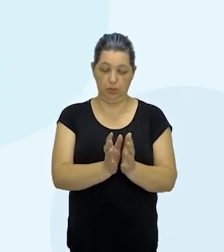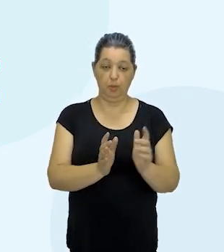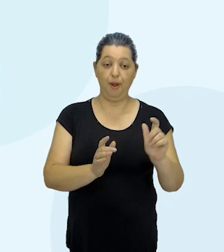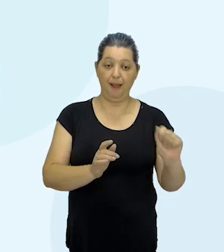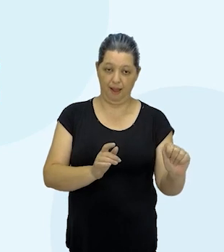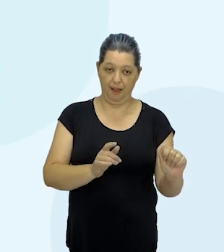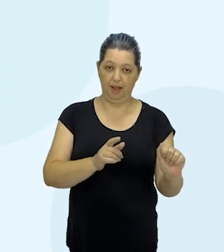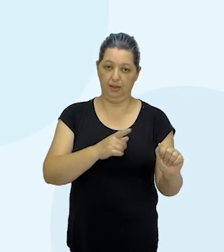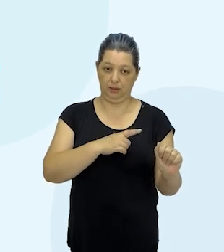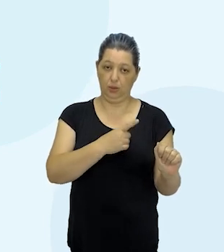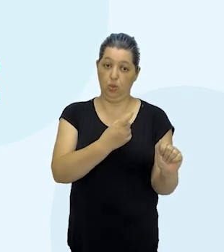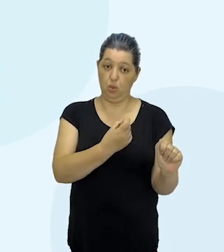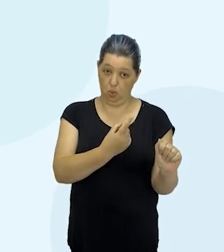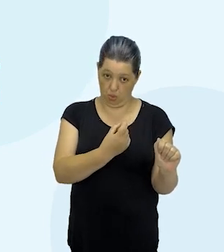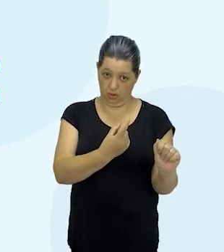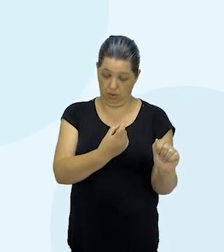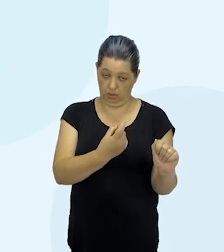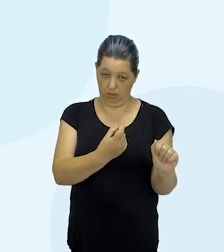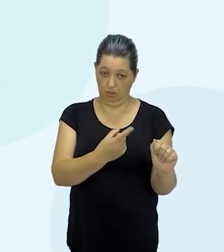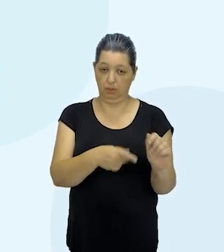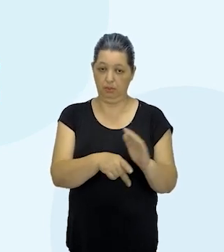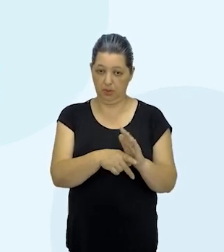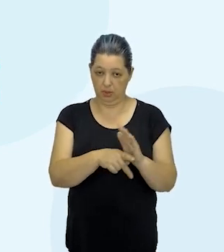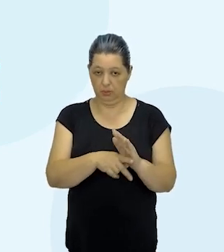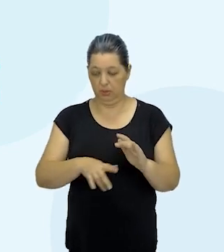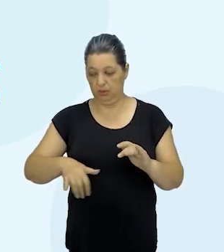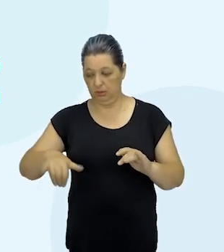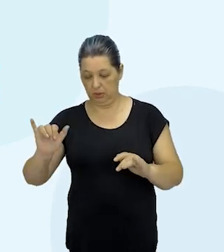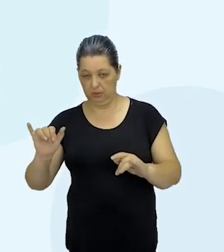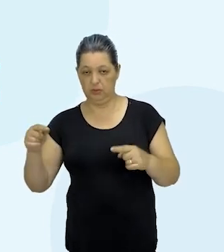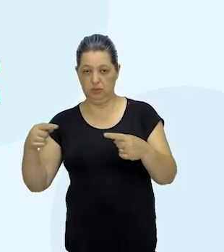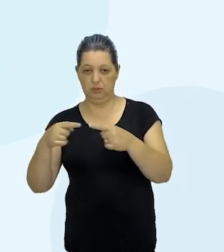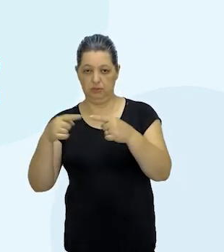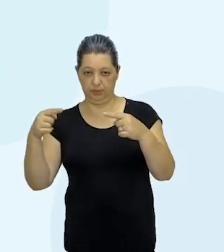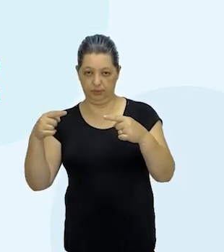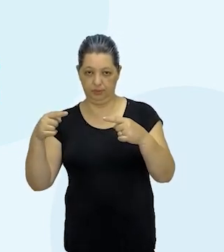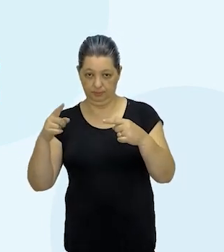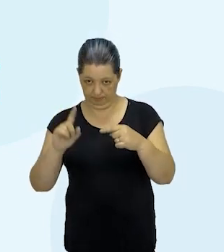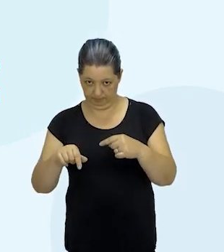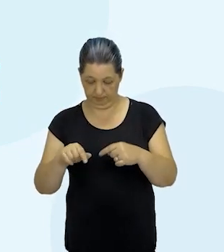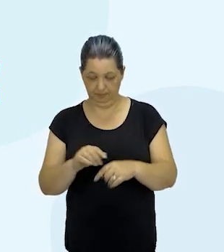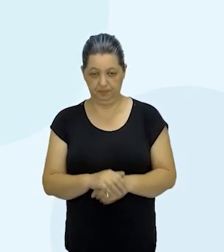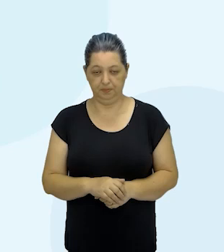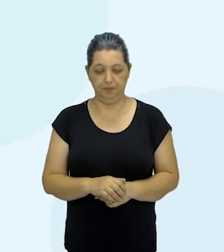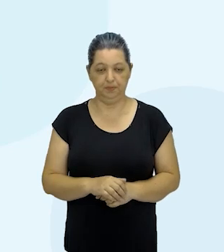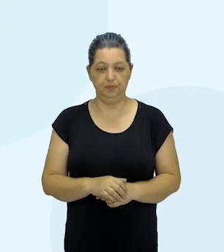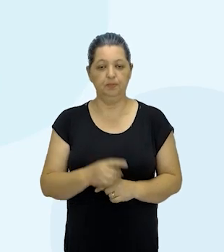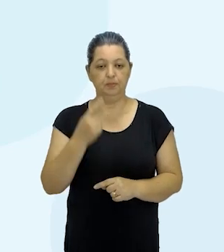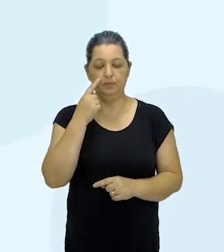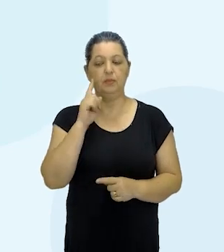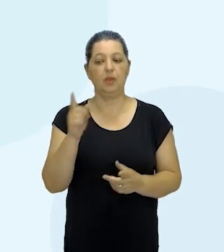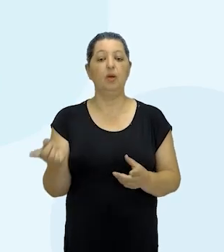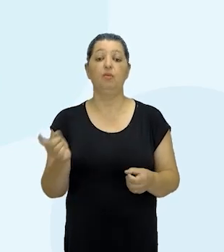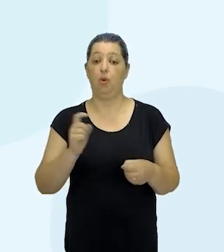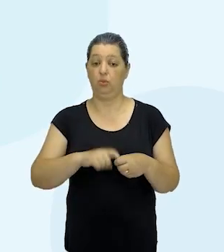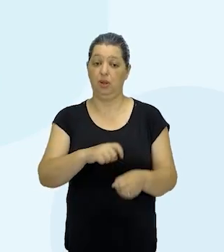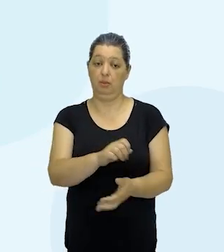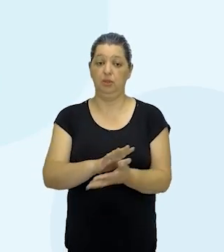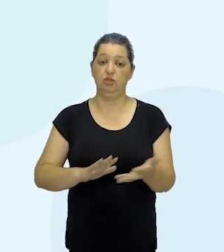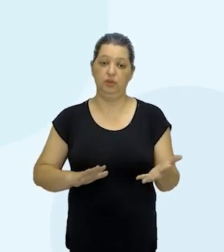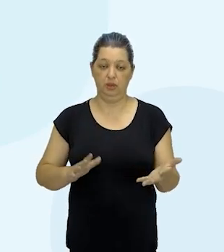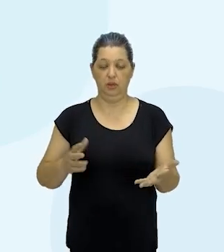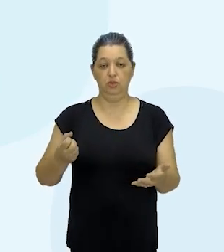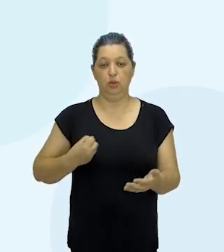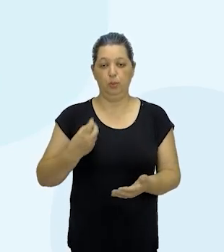existe um único elemento do y do conjunto B associado a ele. Tudo bem? Tá, então agora a gente vai voltar para a sua atividade. Olha lá,